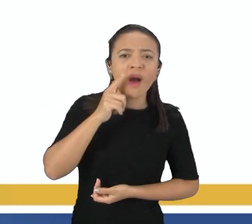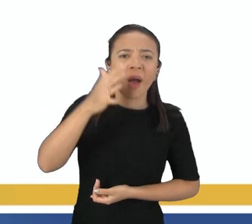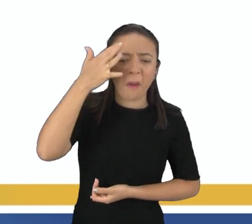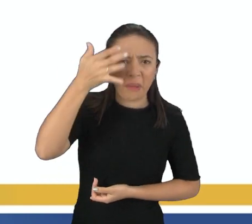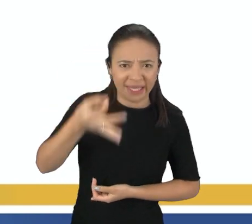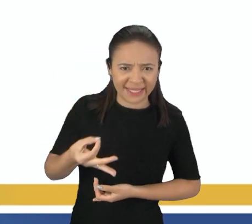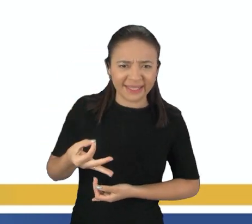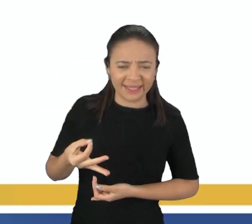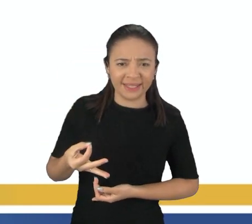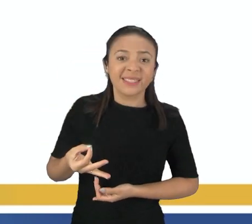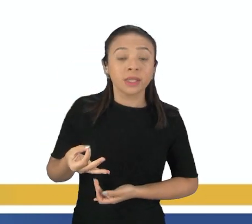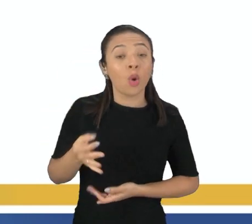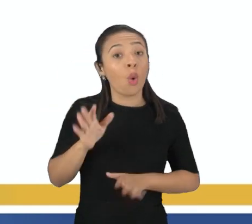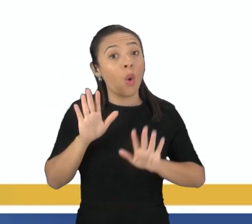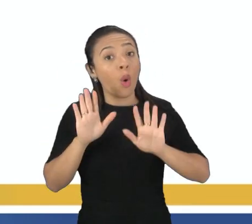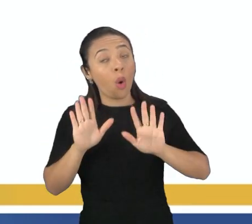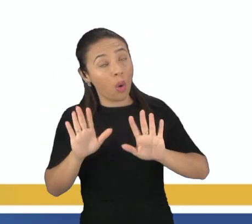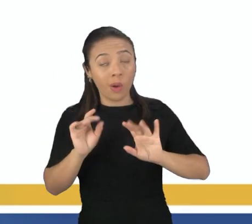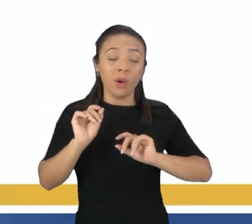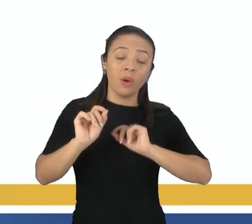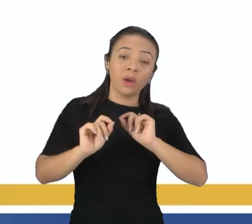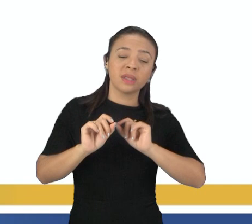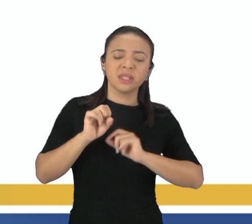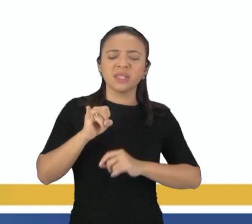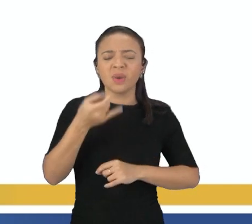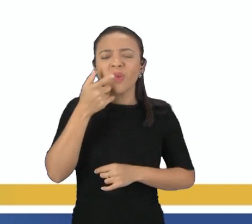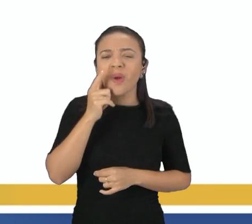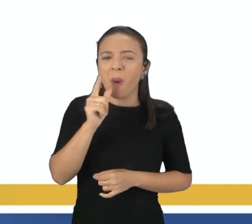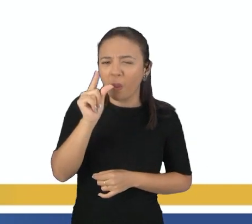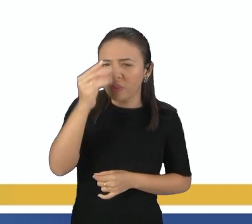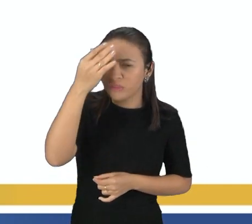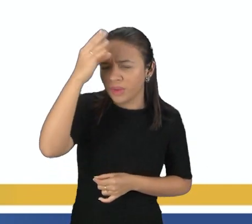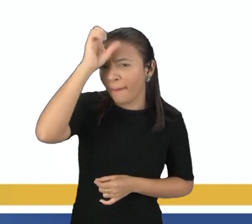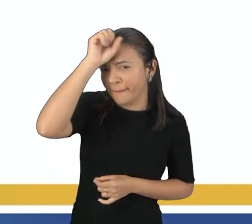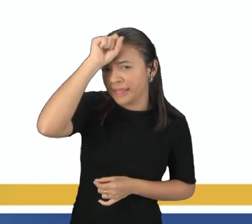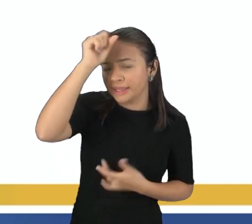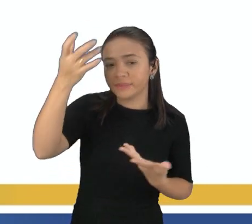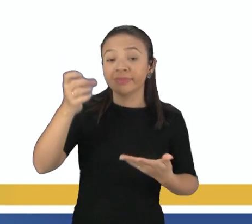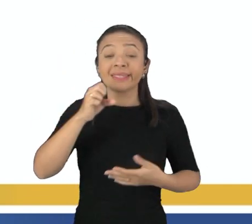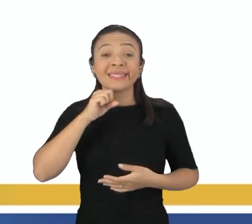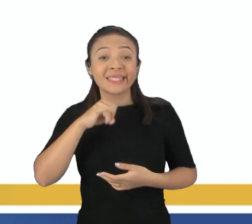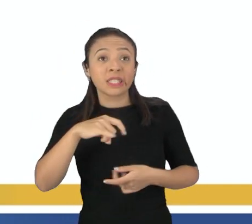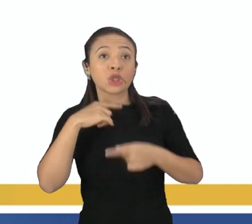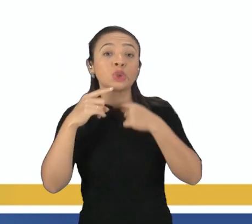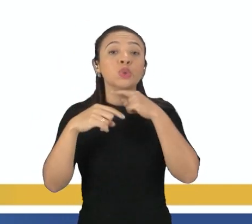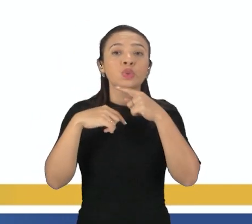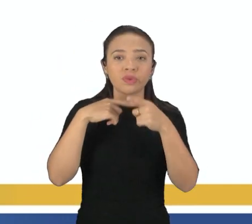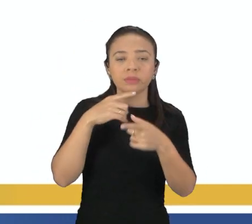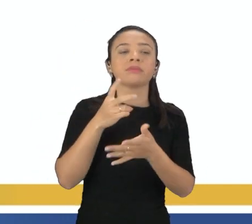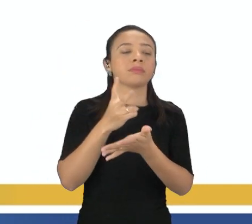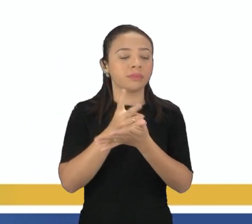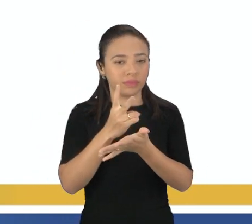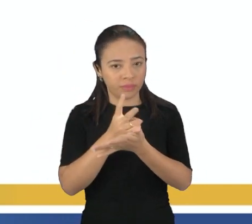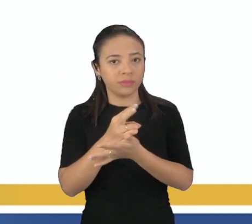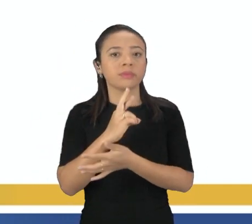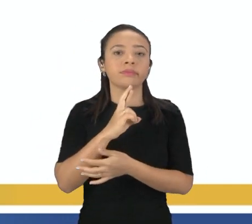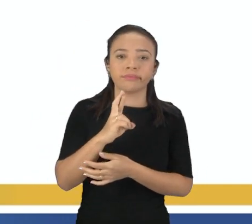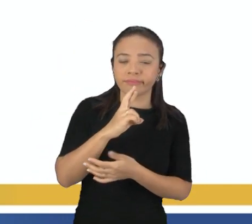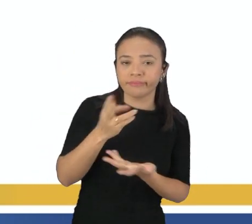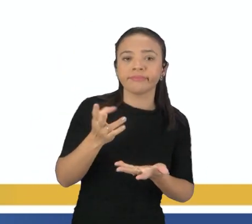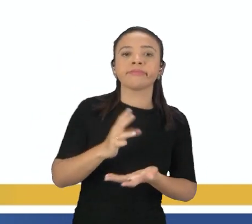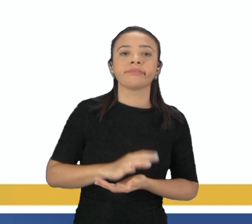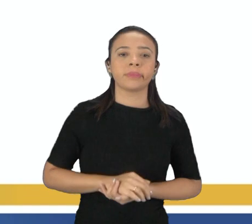se vocês pegaram pelo menos um pouquinho do que a gente aprendeu hoje. Caso não, a gente vai solucionar e